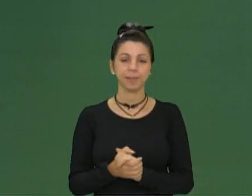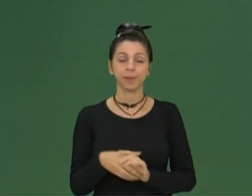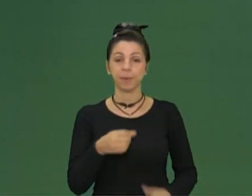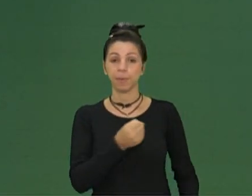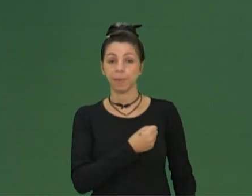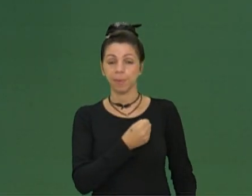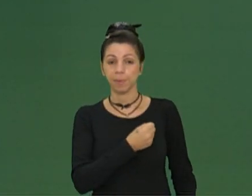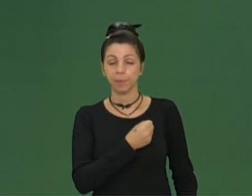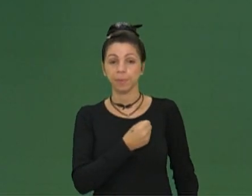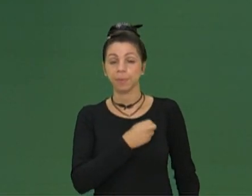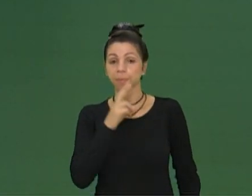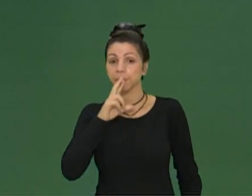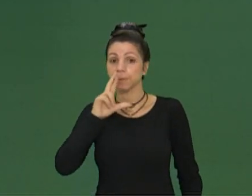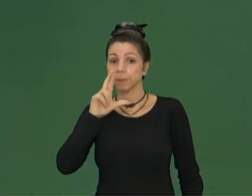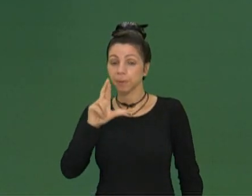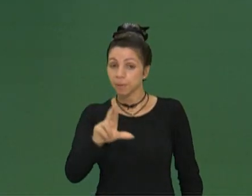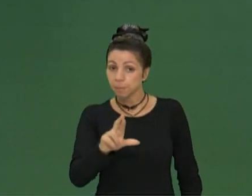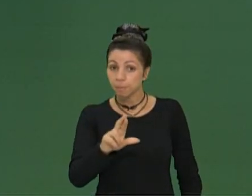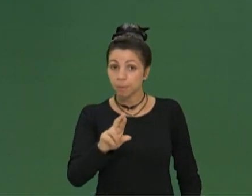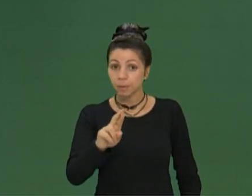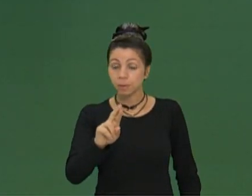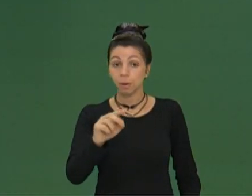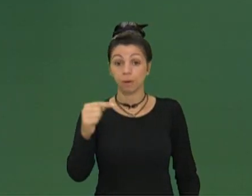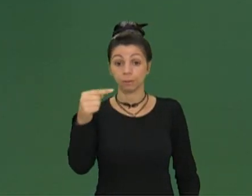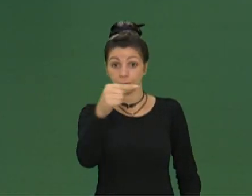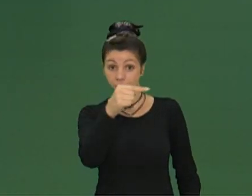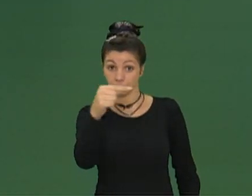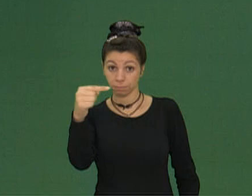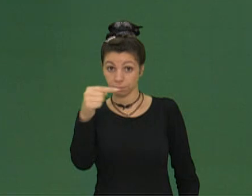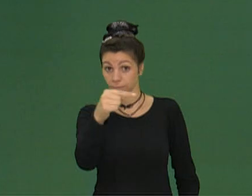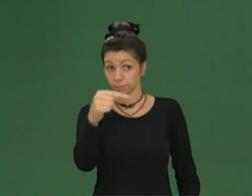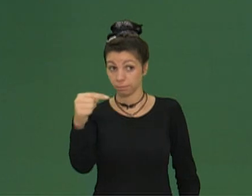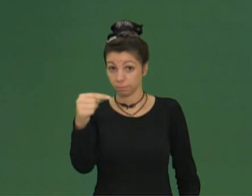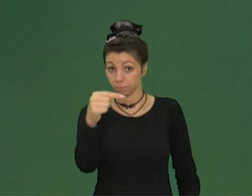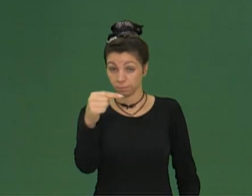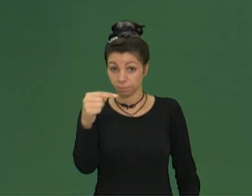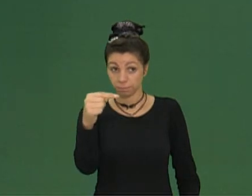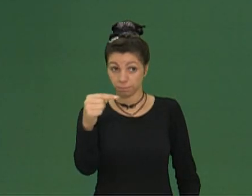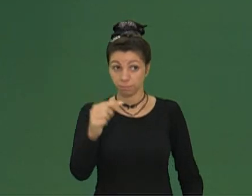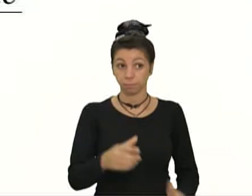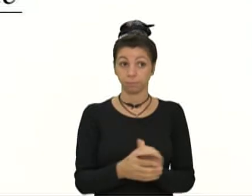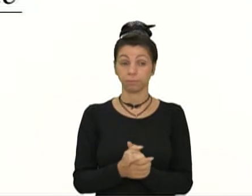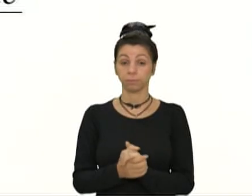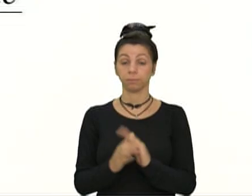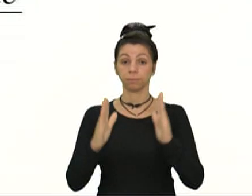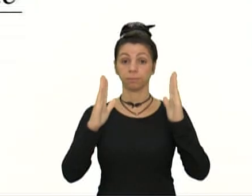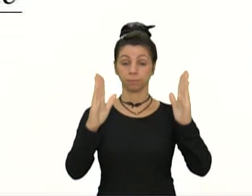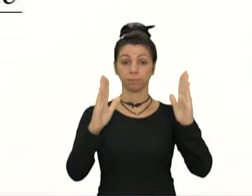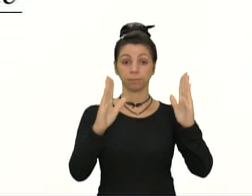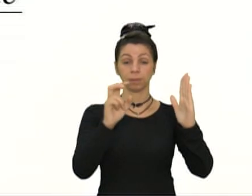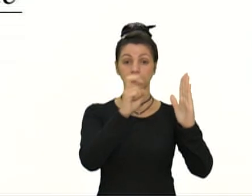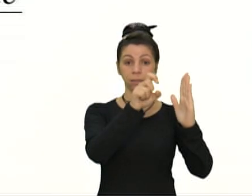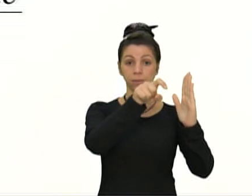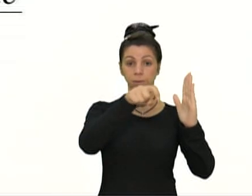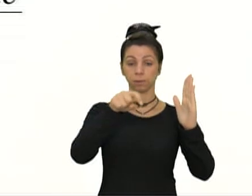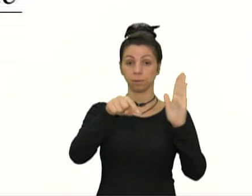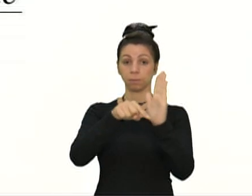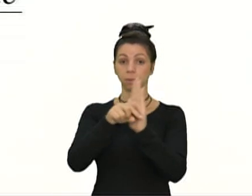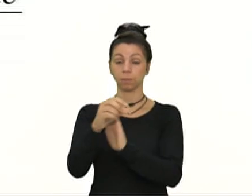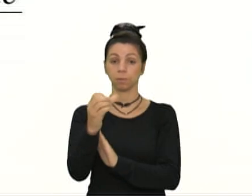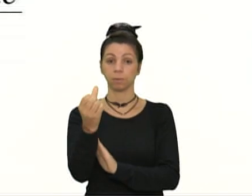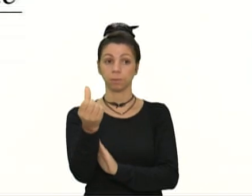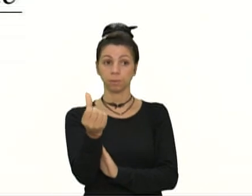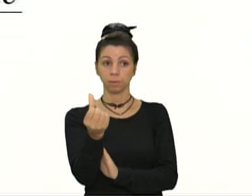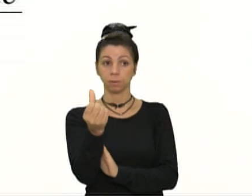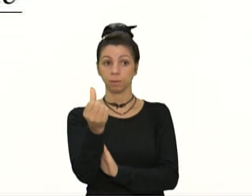número de soluções negativas, prestem atenção, da equação 5x menos 6 igual a